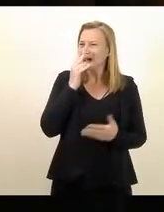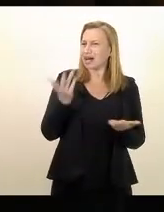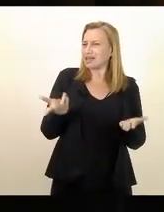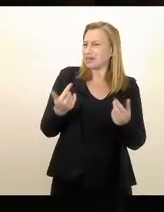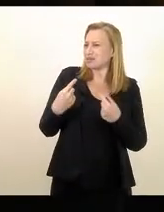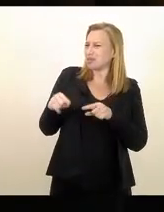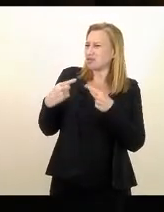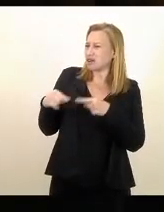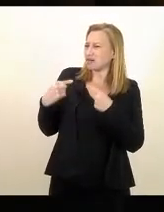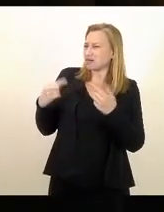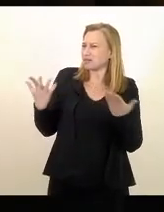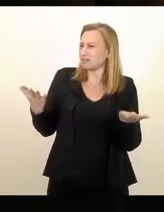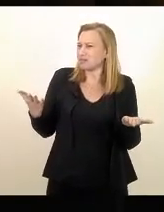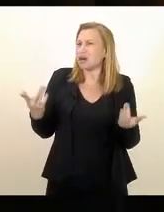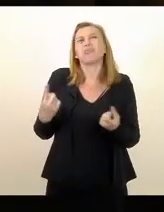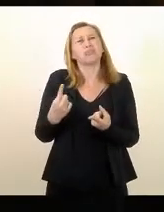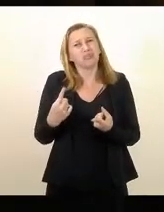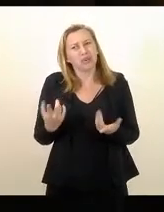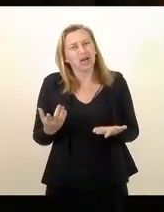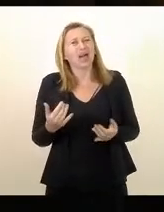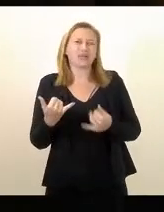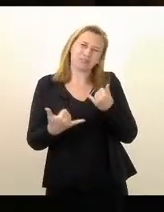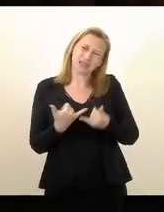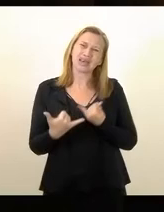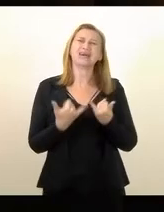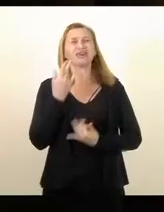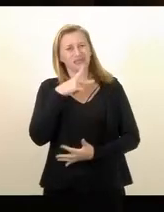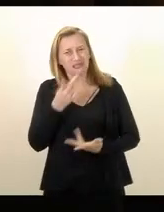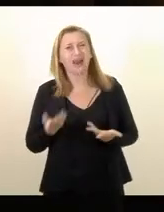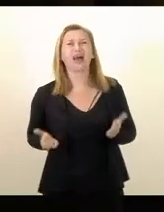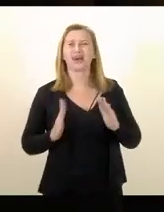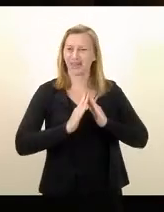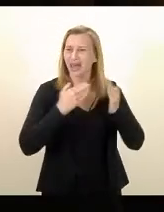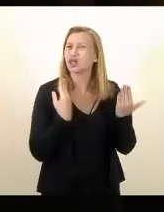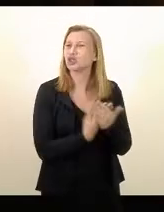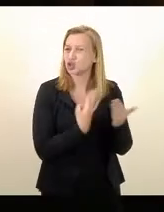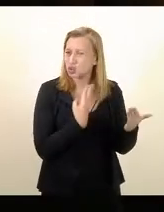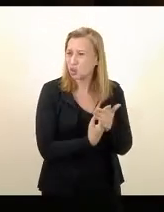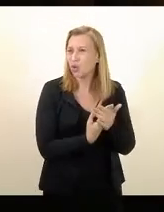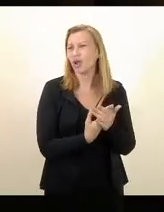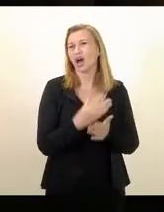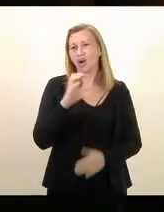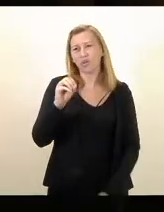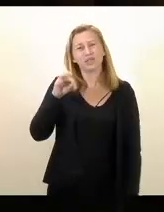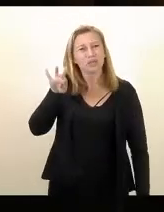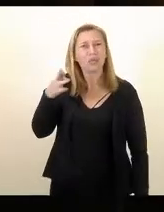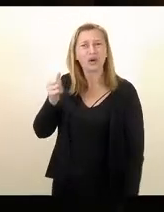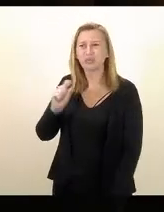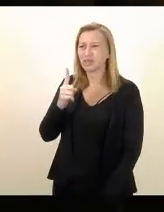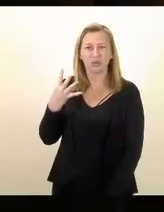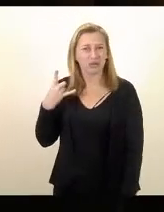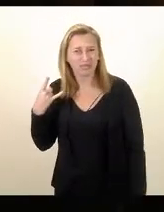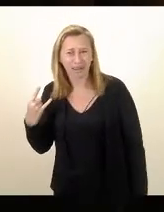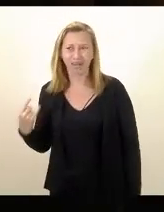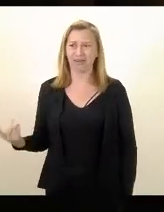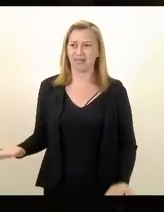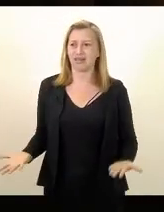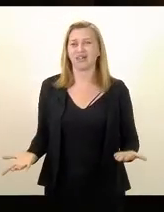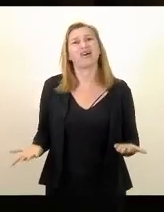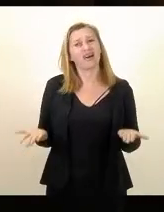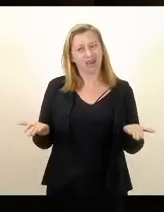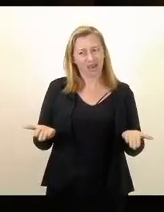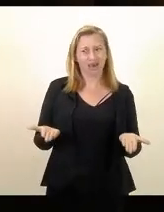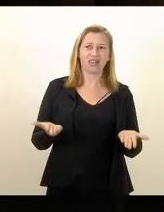provocação e é porque é brincadeira falar que a escola contemporânea não atrai também pudera né também